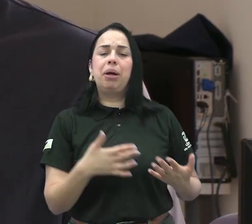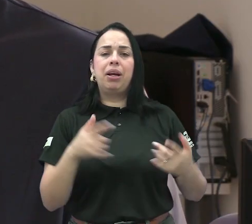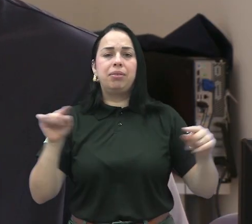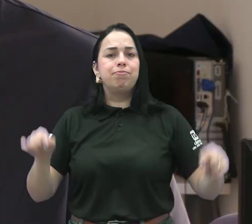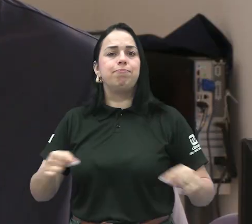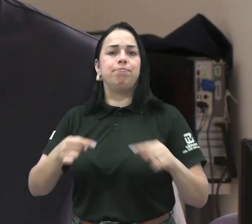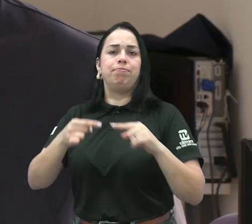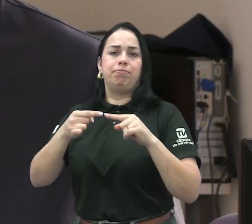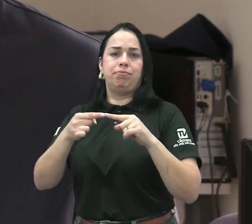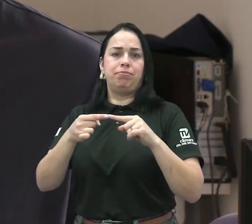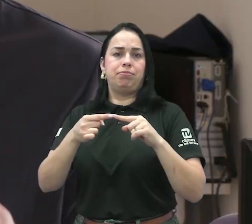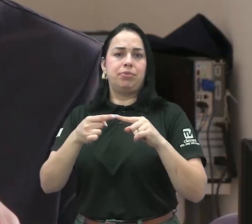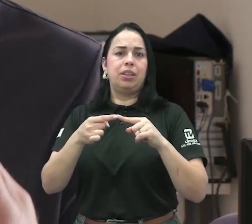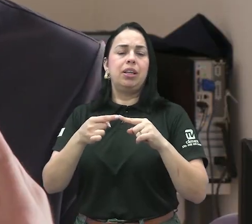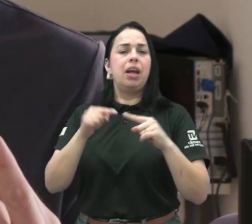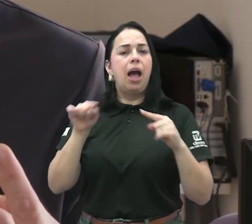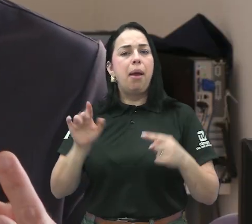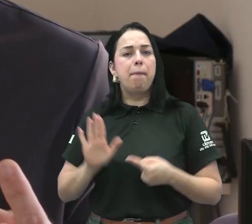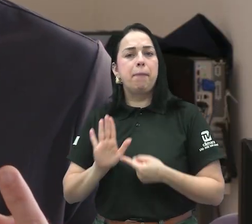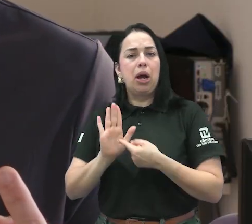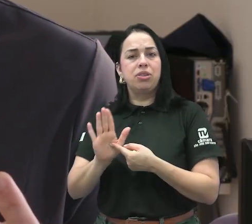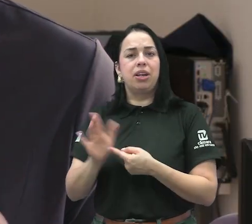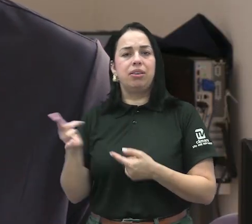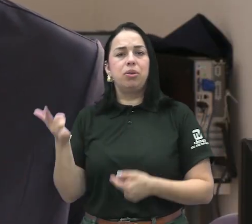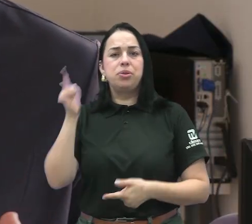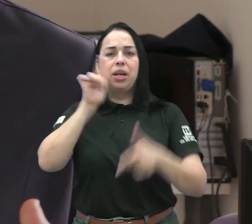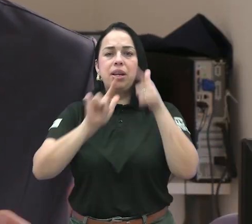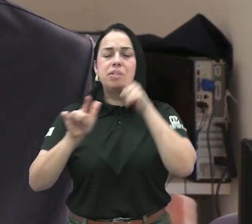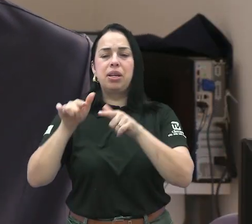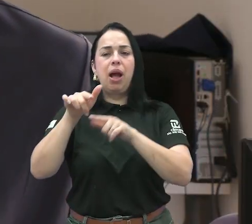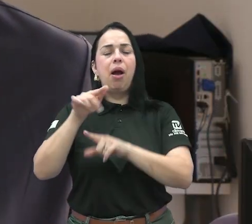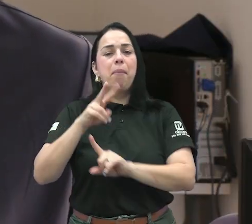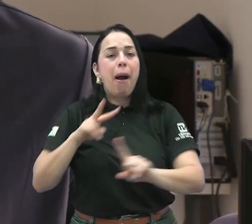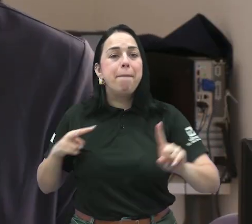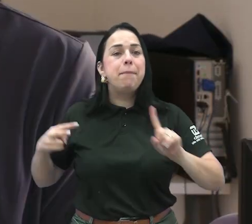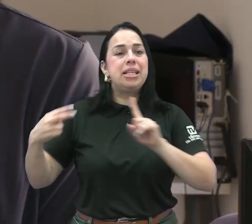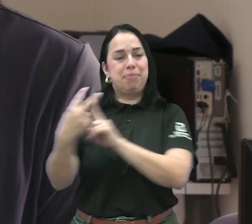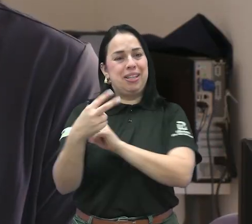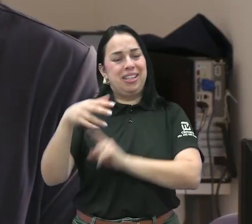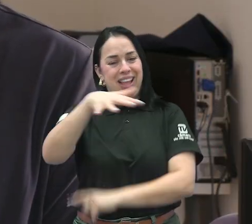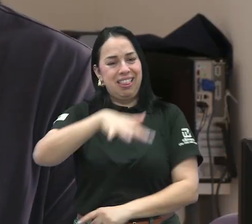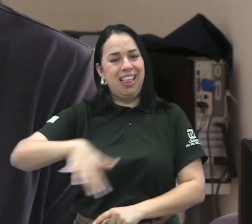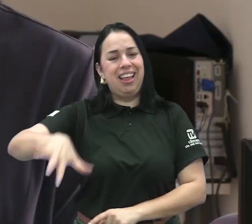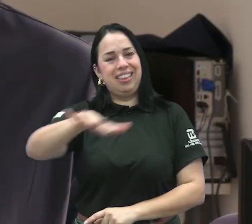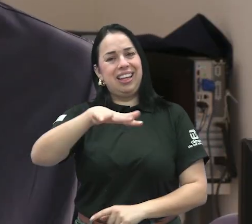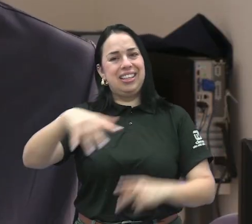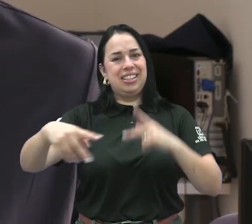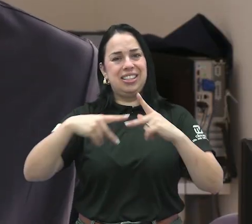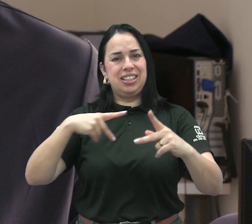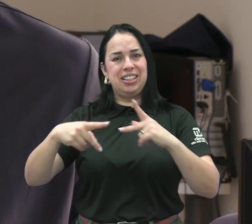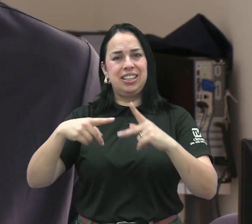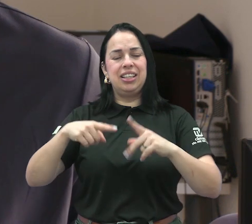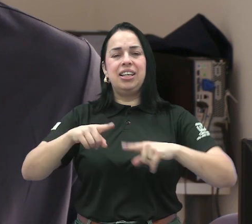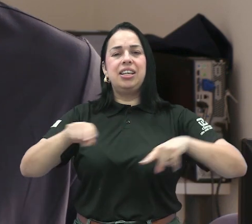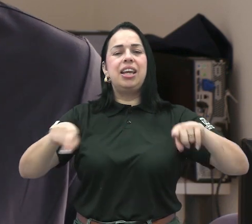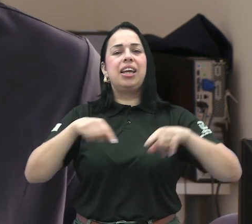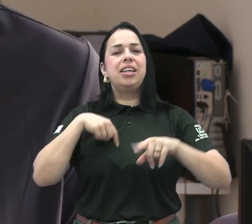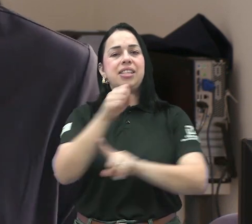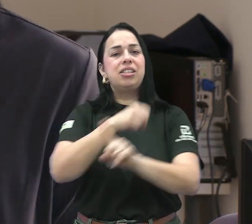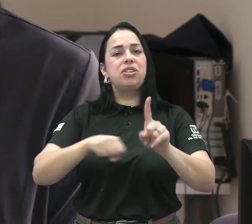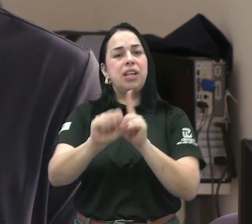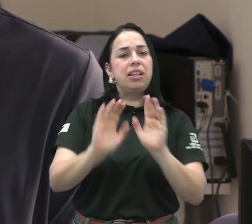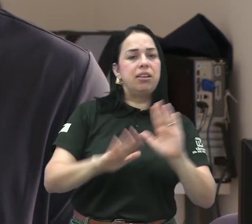temas diferentes, para que, através de um único indicador, a gente consiga ter essa visão sobre qual é ali o nível